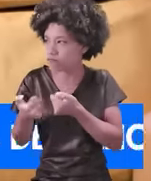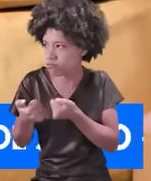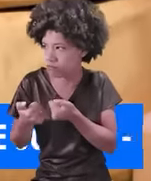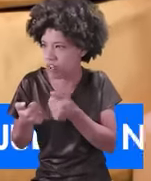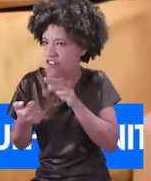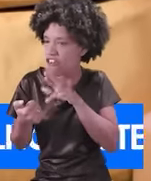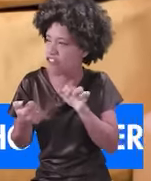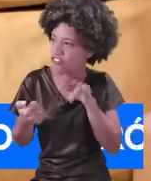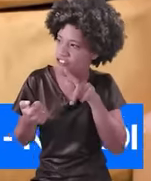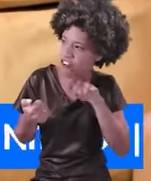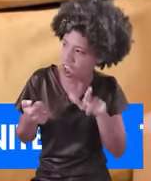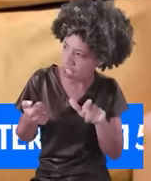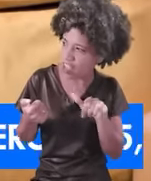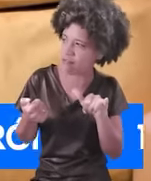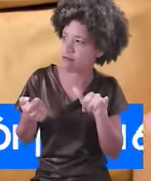pergunta